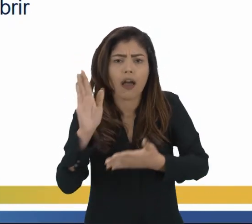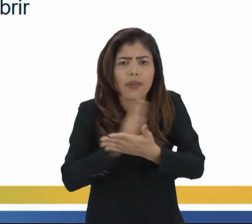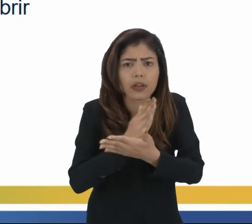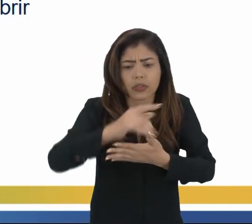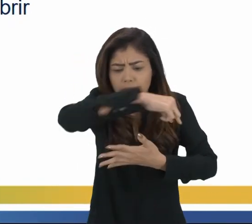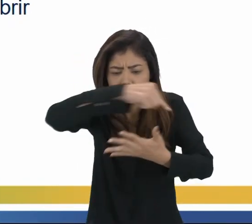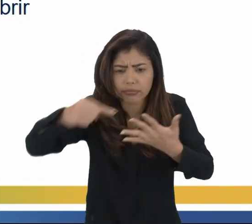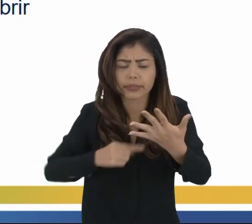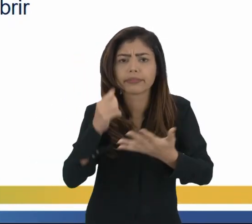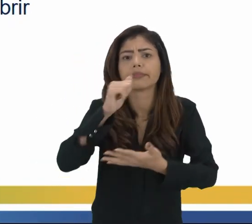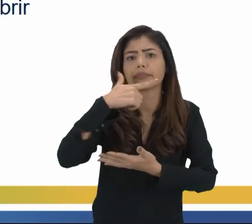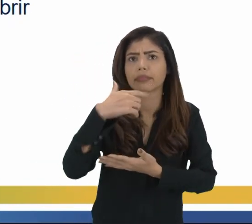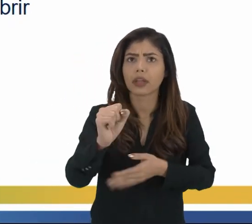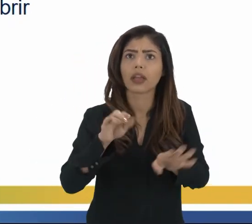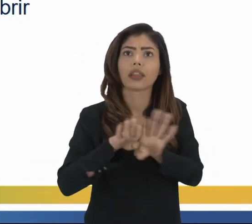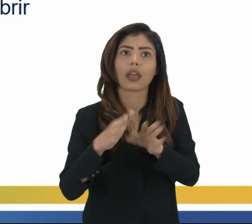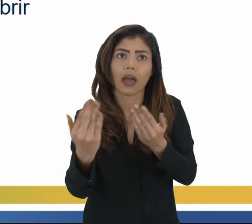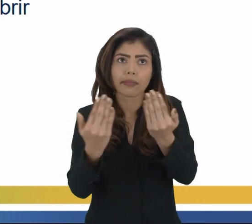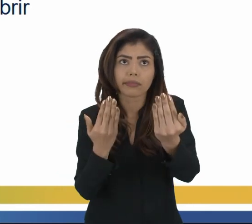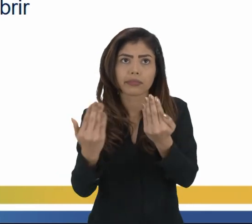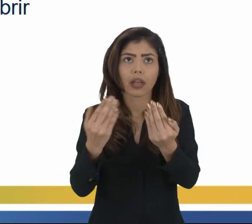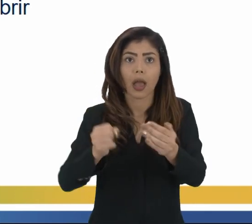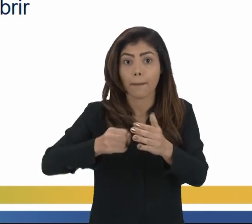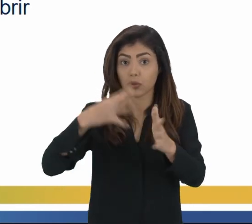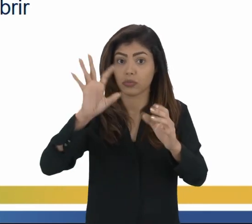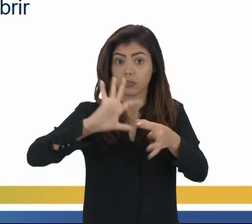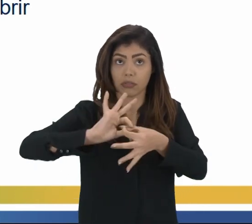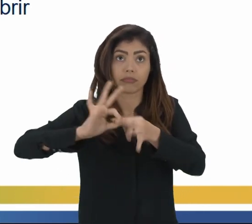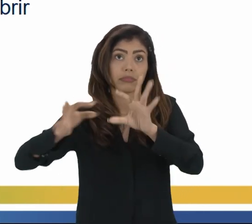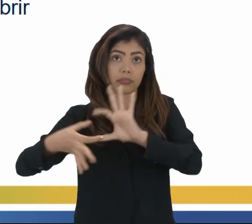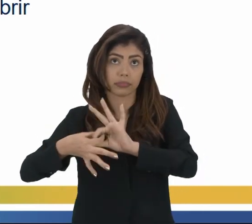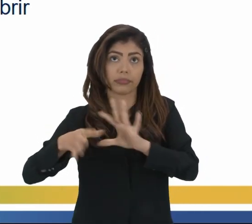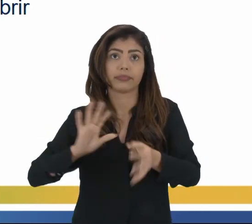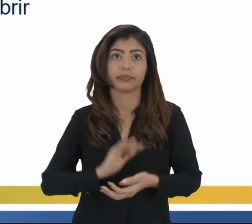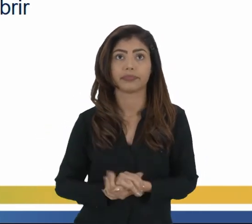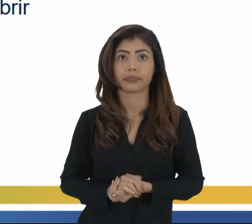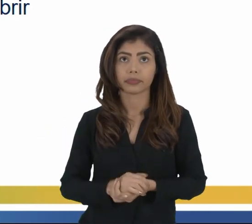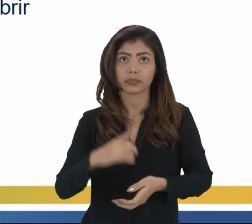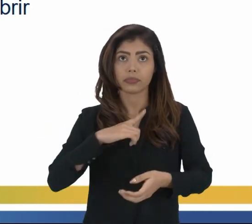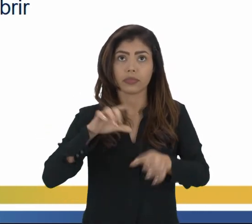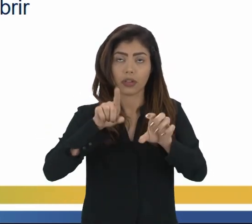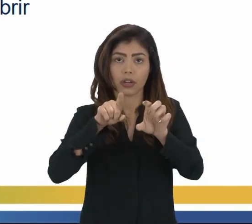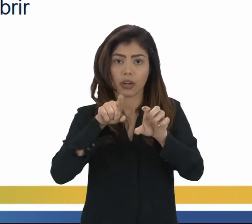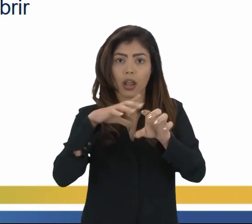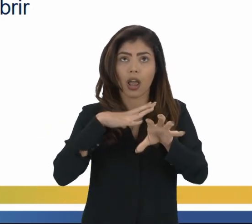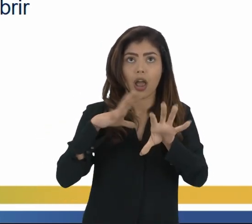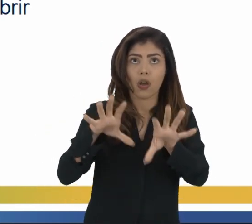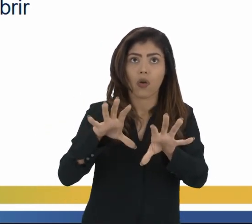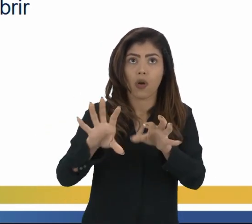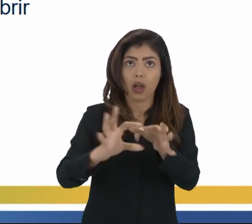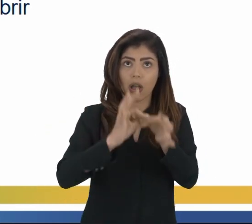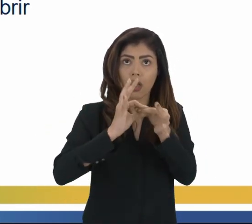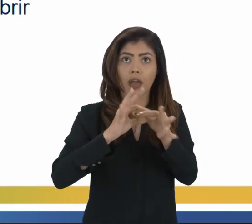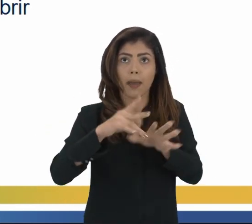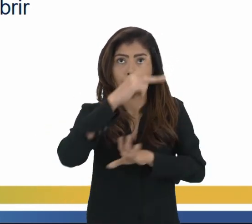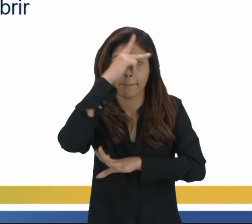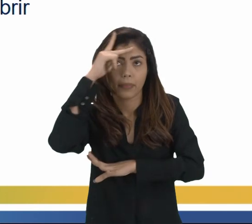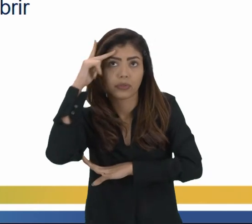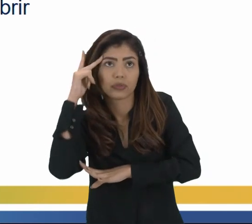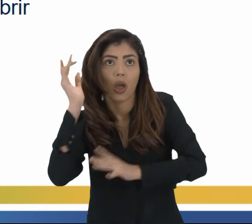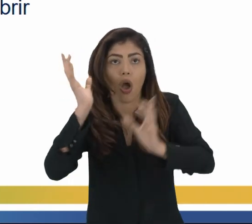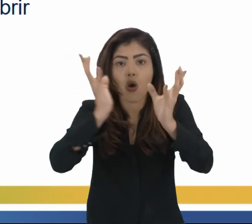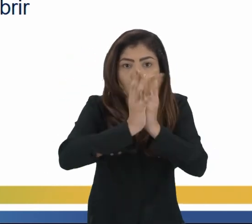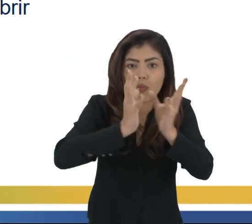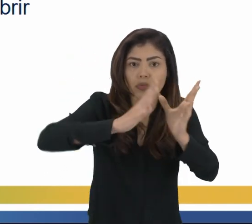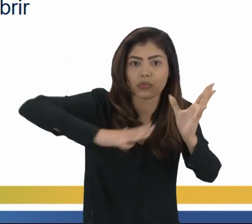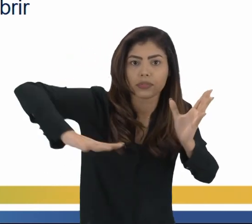variações linguísticas estão relacionadas com muitos contextos e estão conexas diretamente com pessoas do mesmo